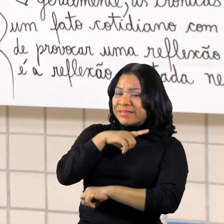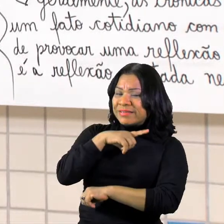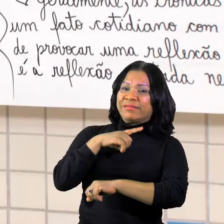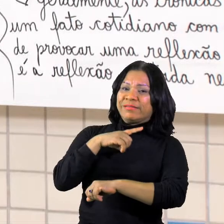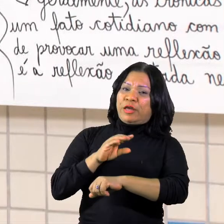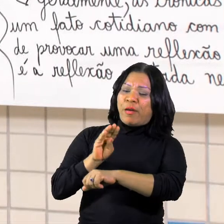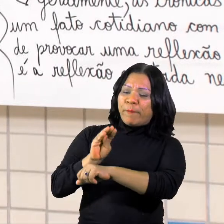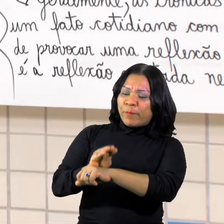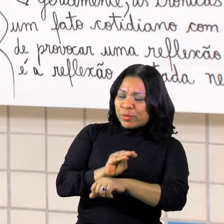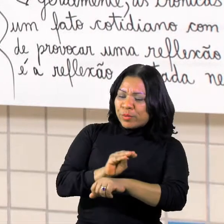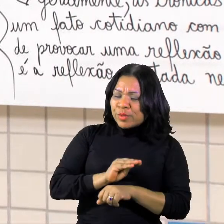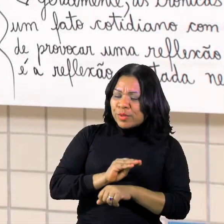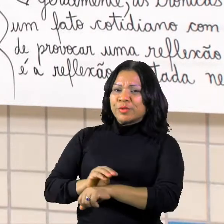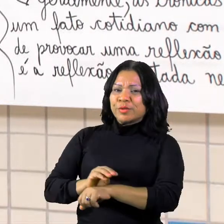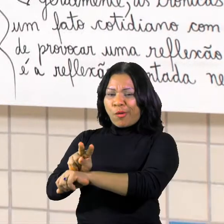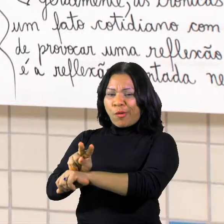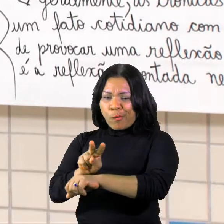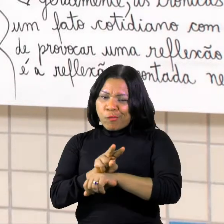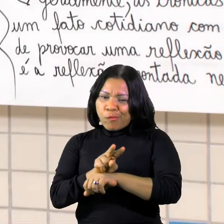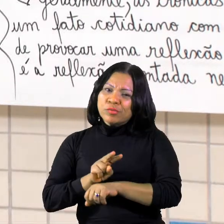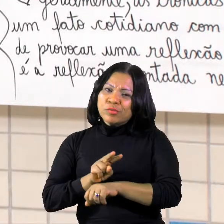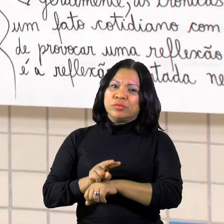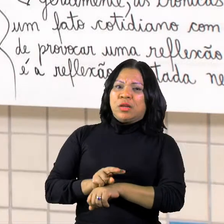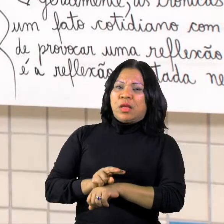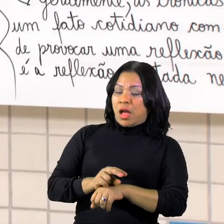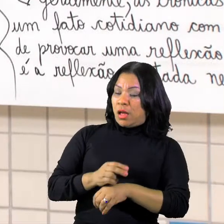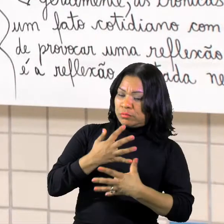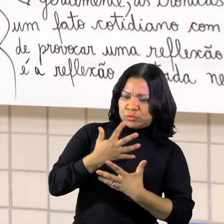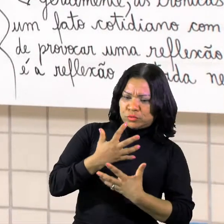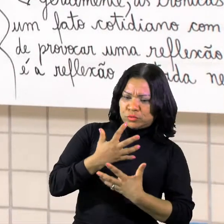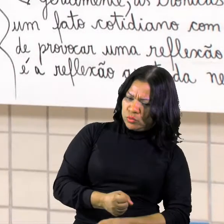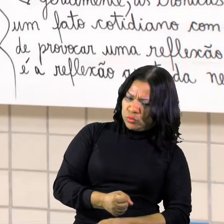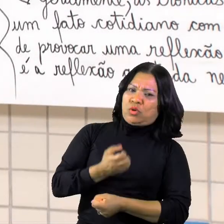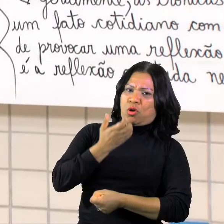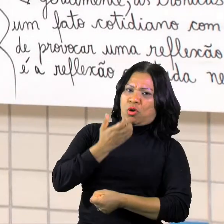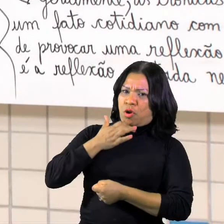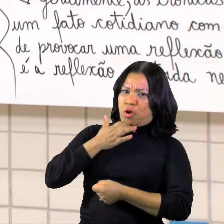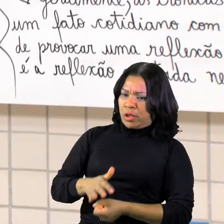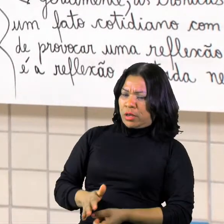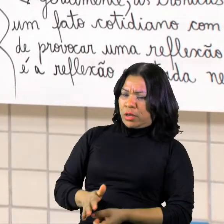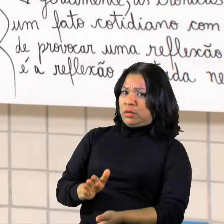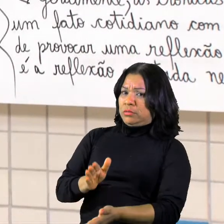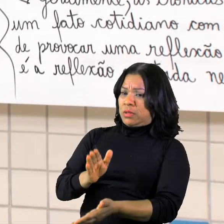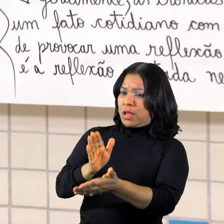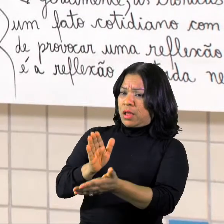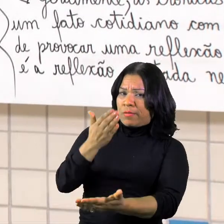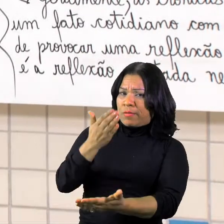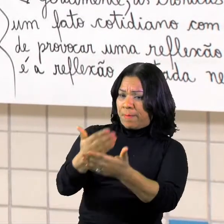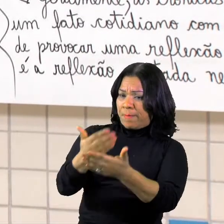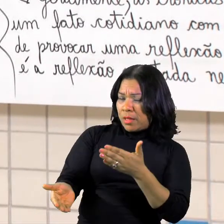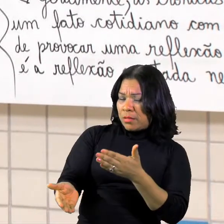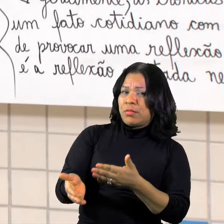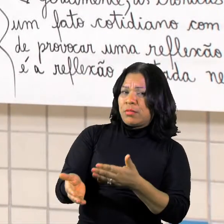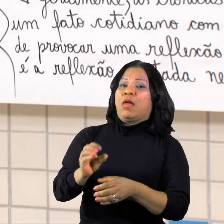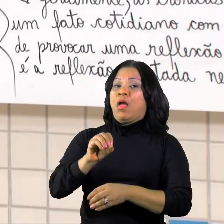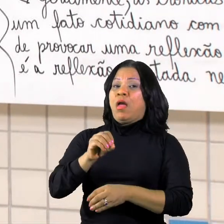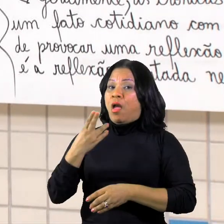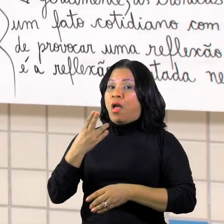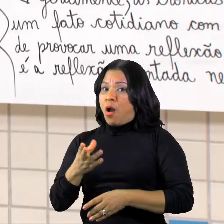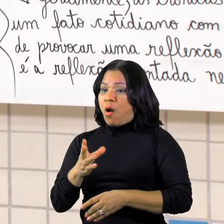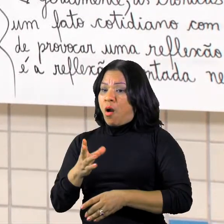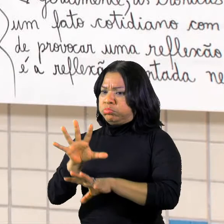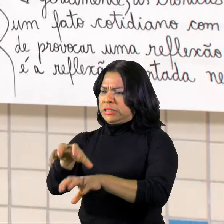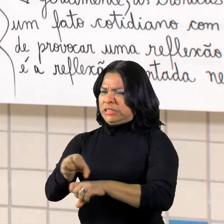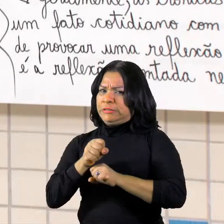de proteção, de não deixar a criança se perder ou ser devorada, né, por algum animal feroz.